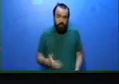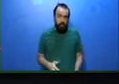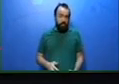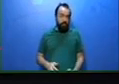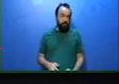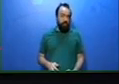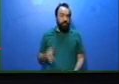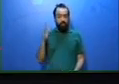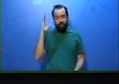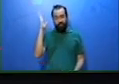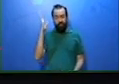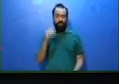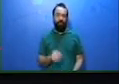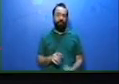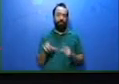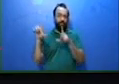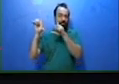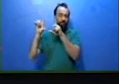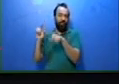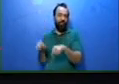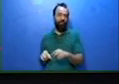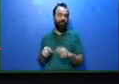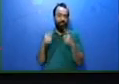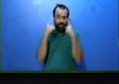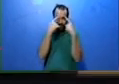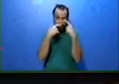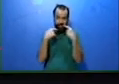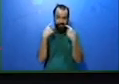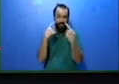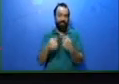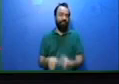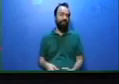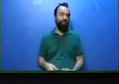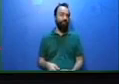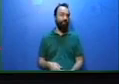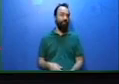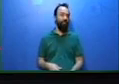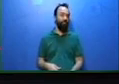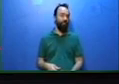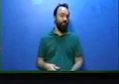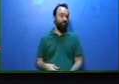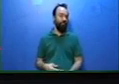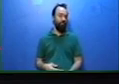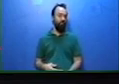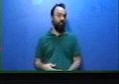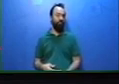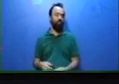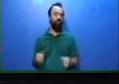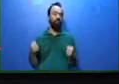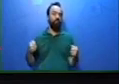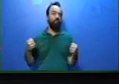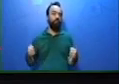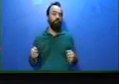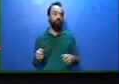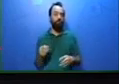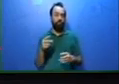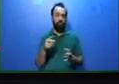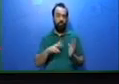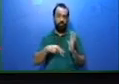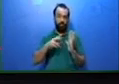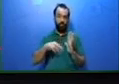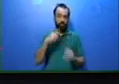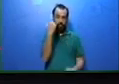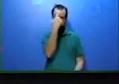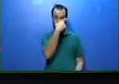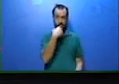nossa bonequinha, ó. Que gracinha, a carinha dela. Com que cara que ela está? Tá? É necessário saber ler a